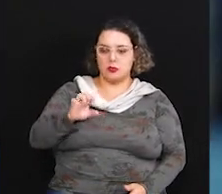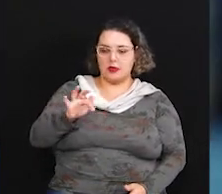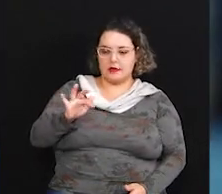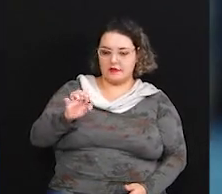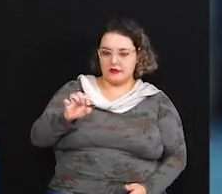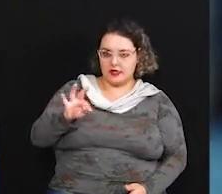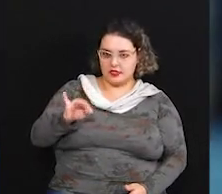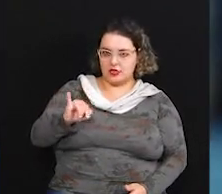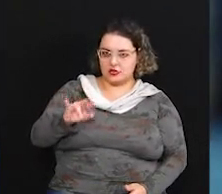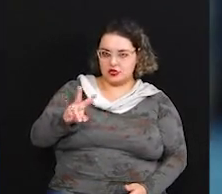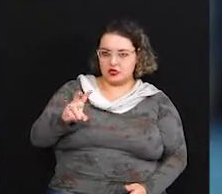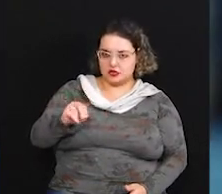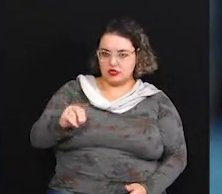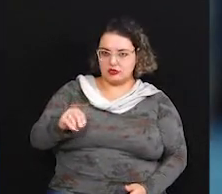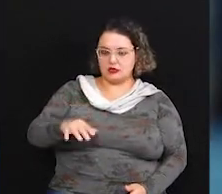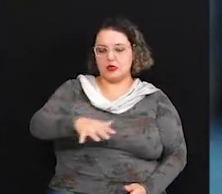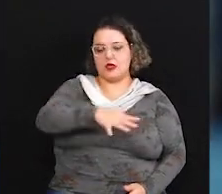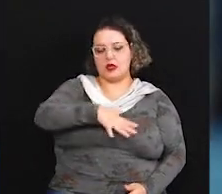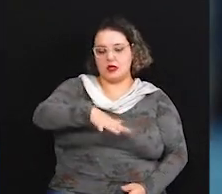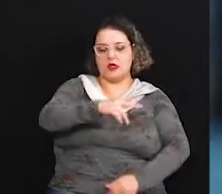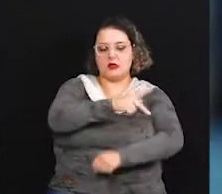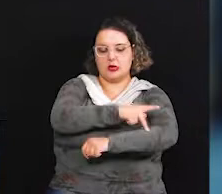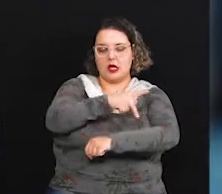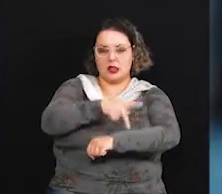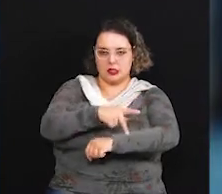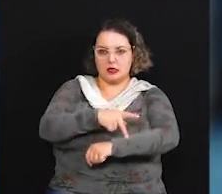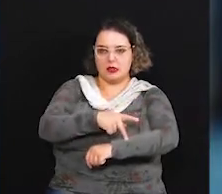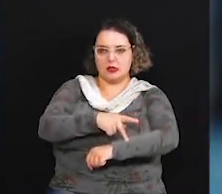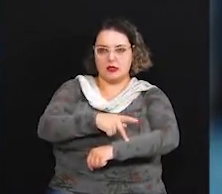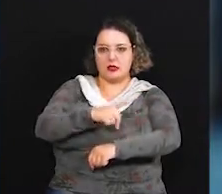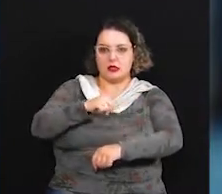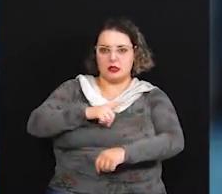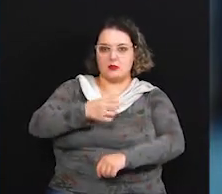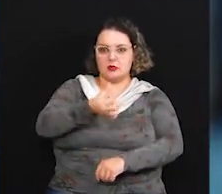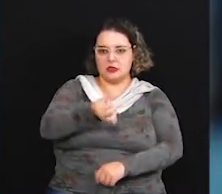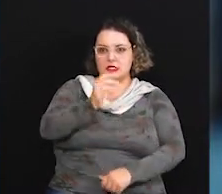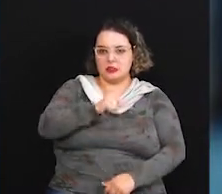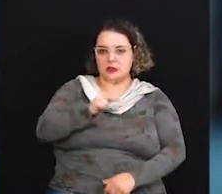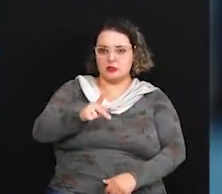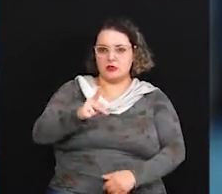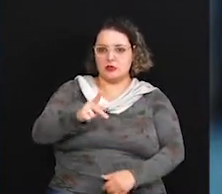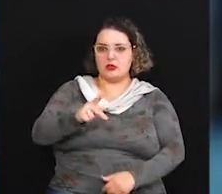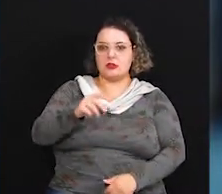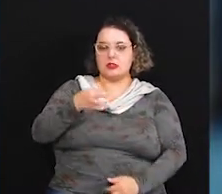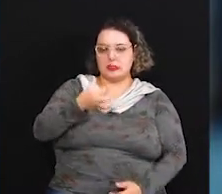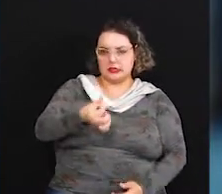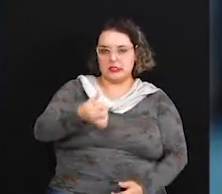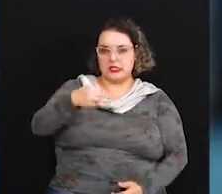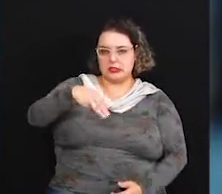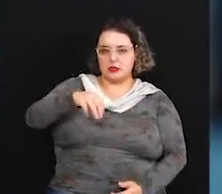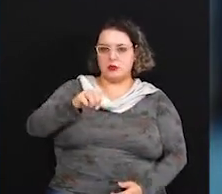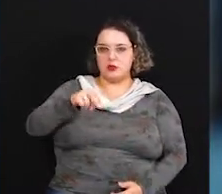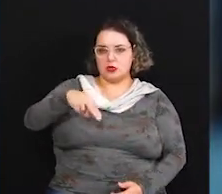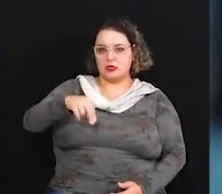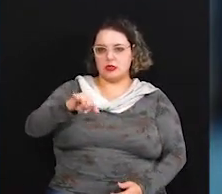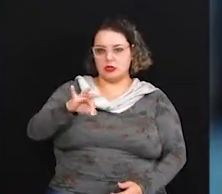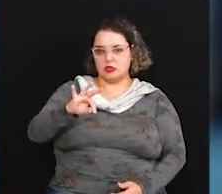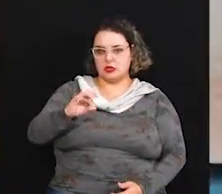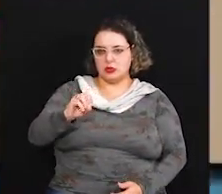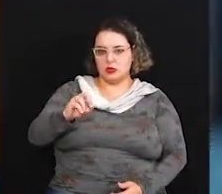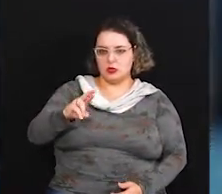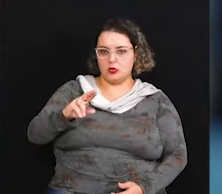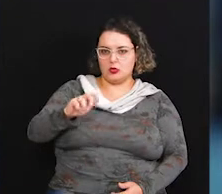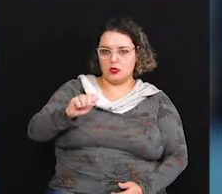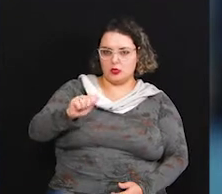efetivo, tanto na área pedagógica, nós temos 6 professoras e 6 monitoras, nós temos gente